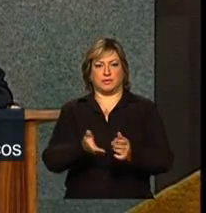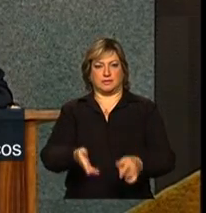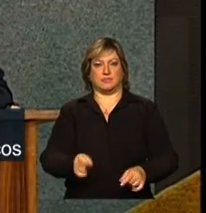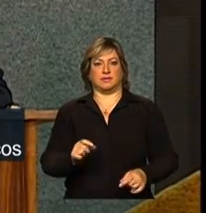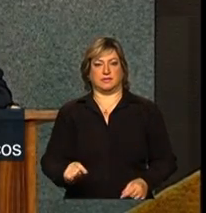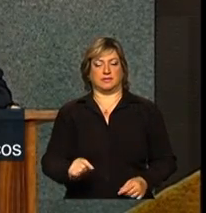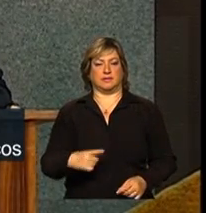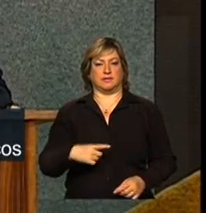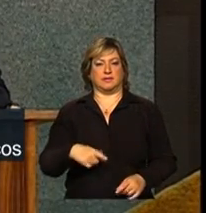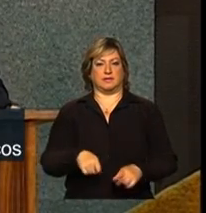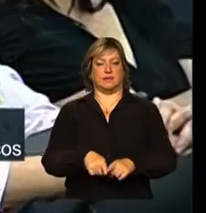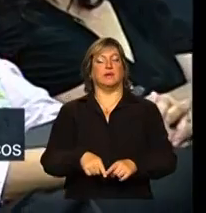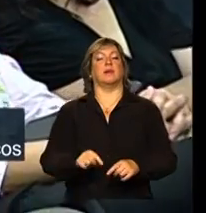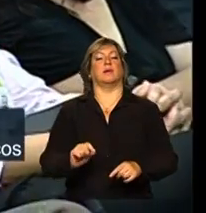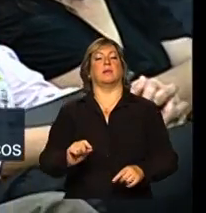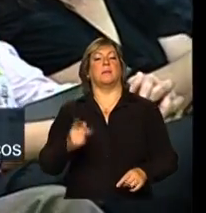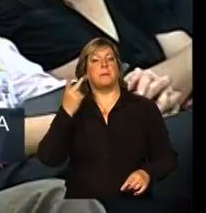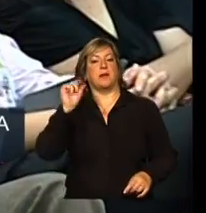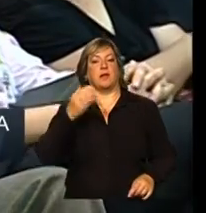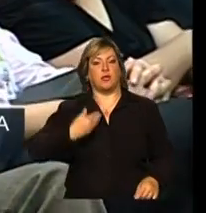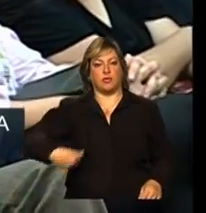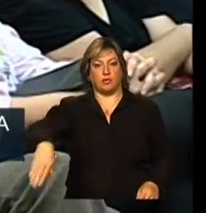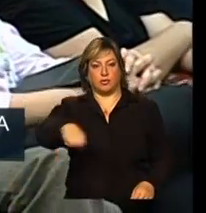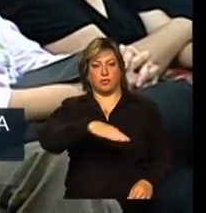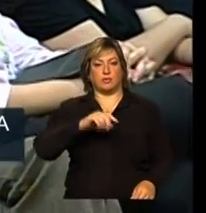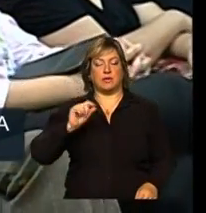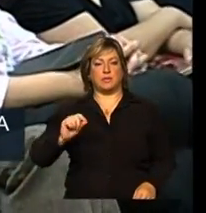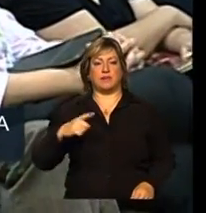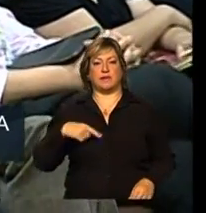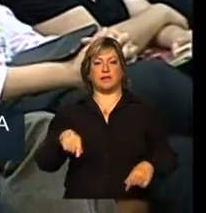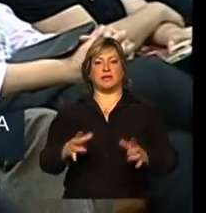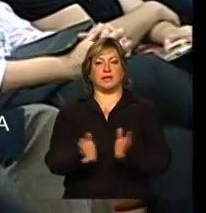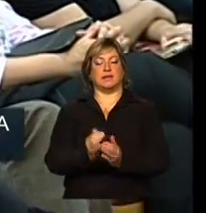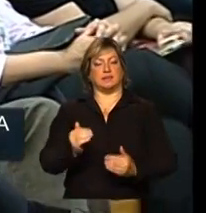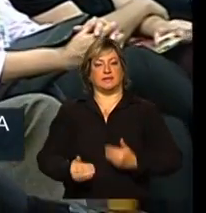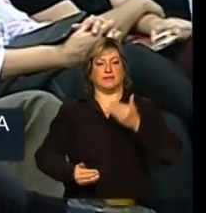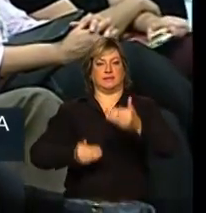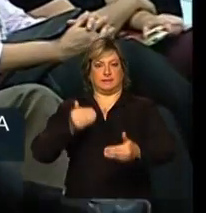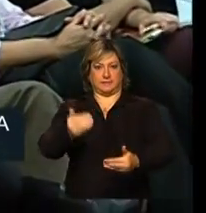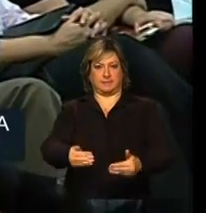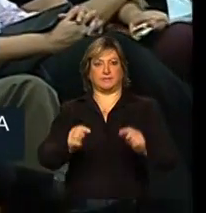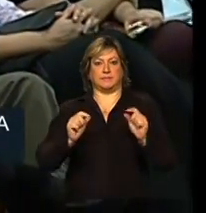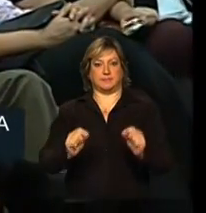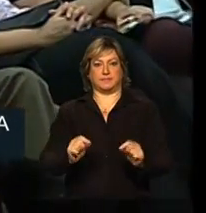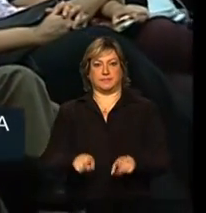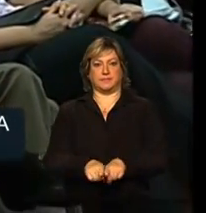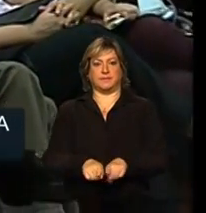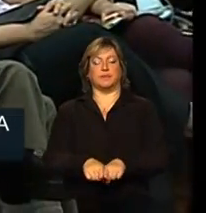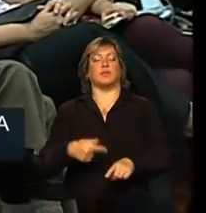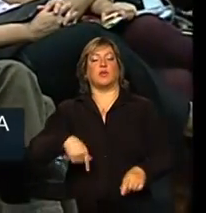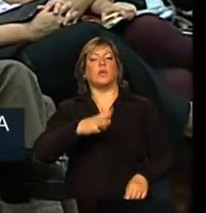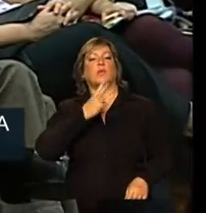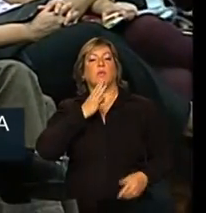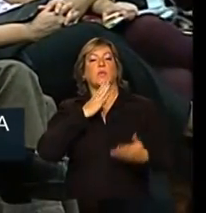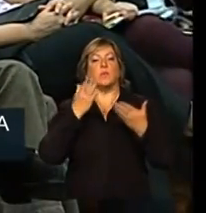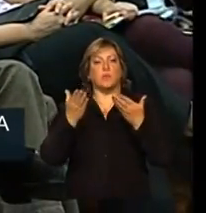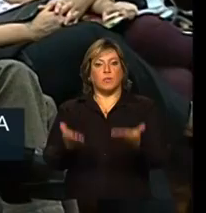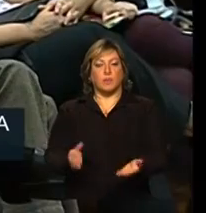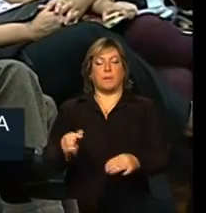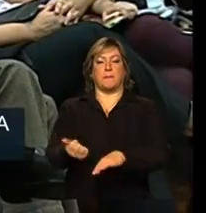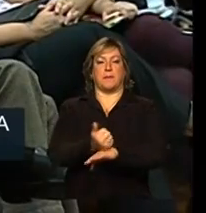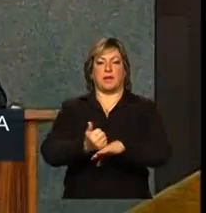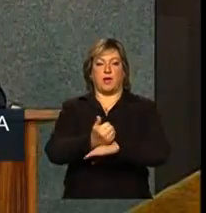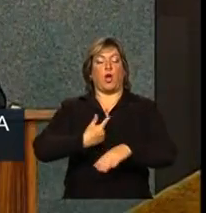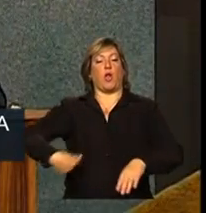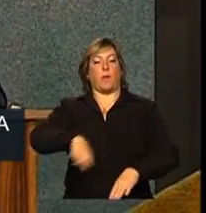nós é mais um passo que estamos dando no sentido de conhecermos melhor o nosso